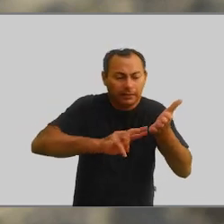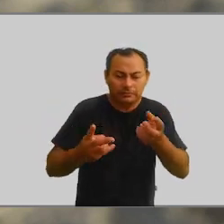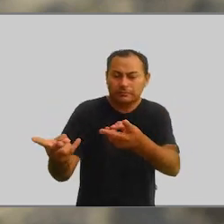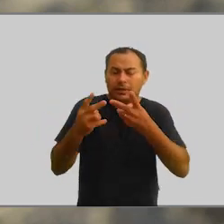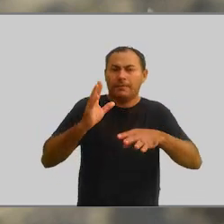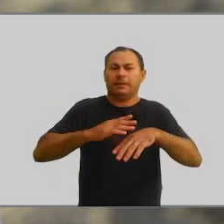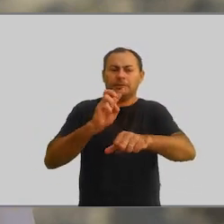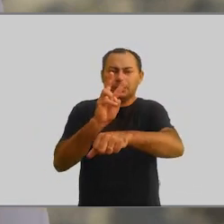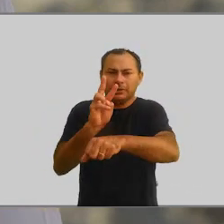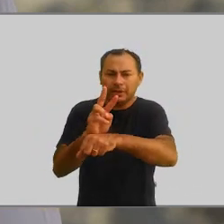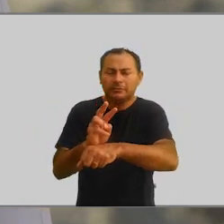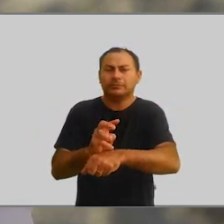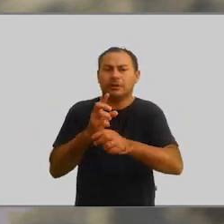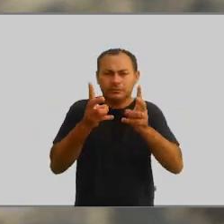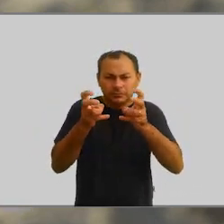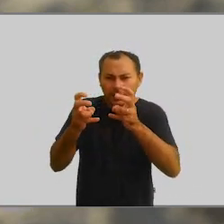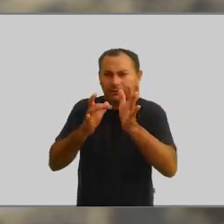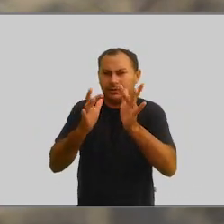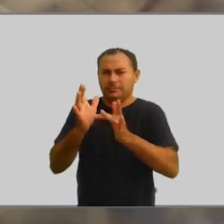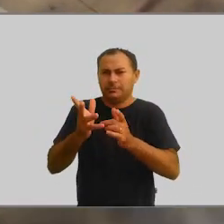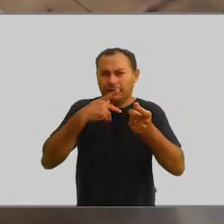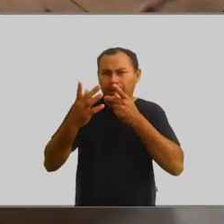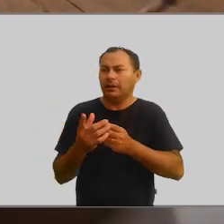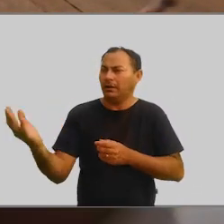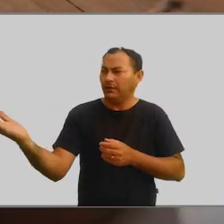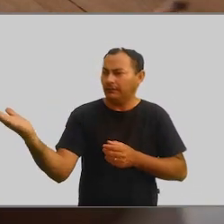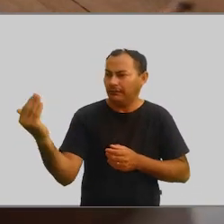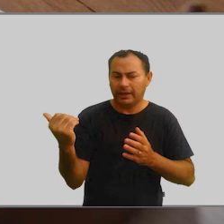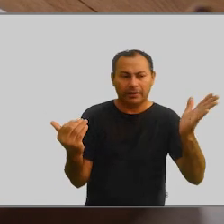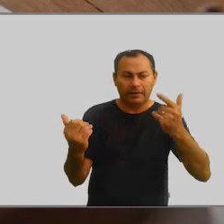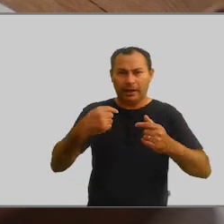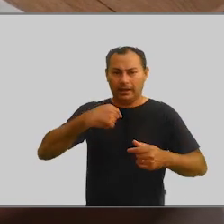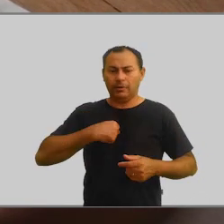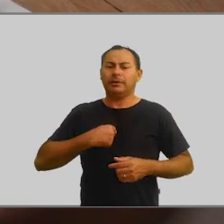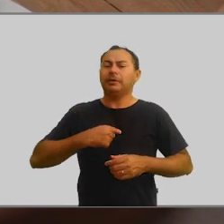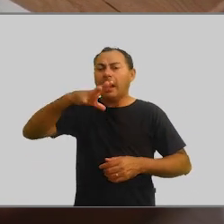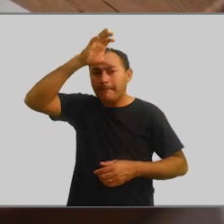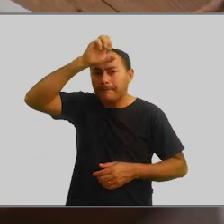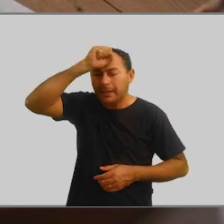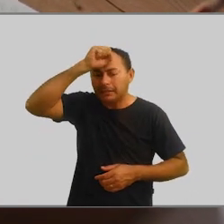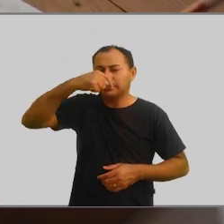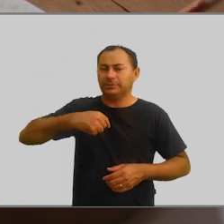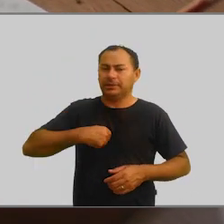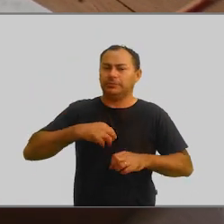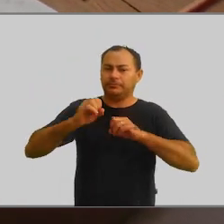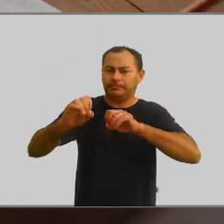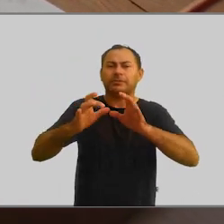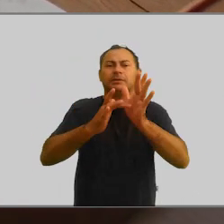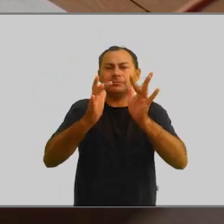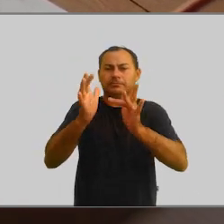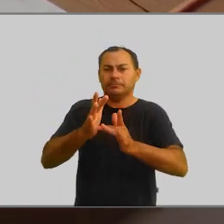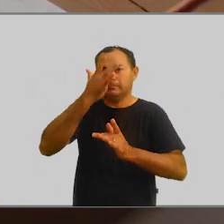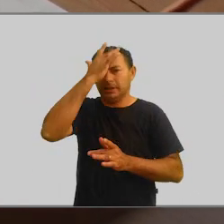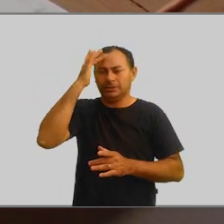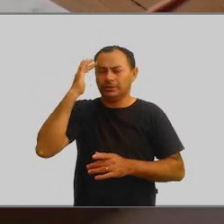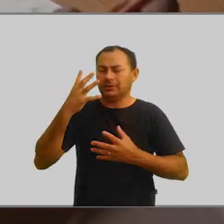este convite com mais cuidado, observamos que Jesus diz: venham a mim e aprendam de mim. Jesus quer